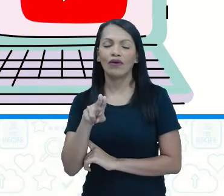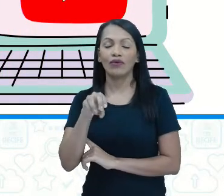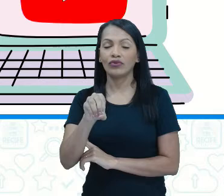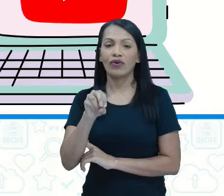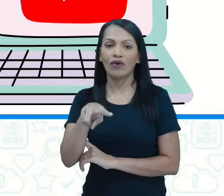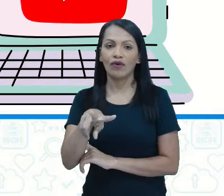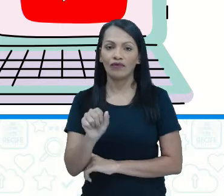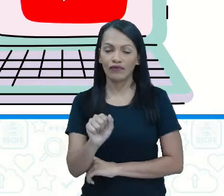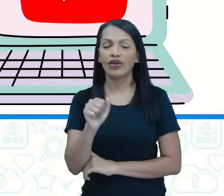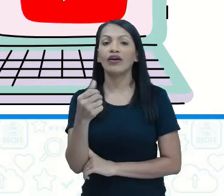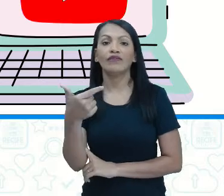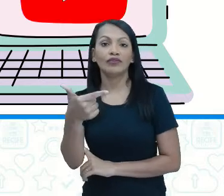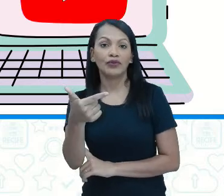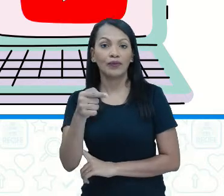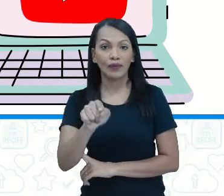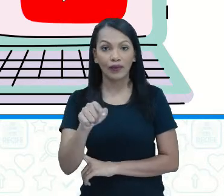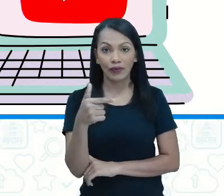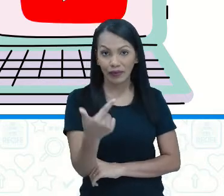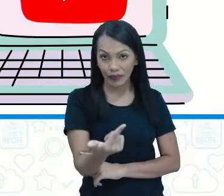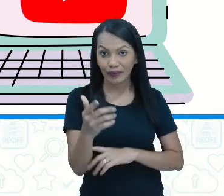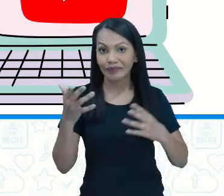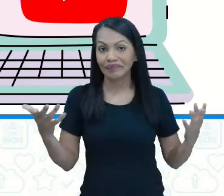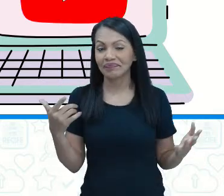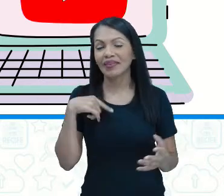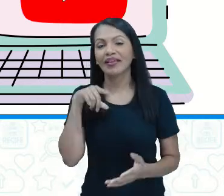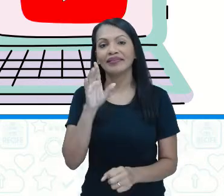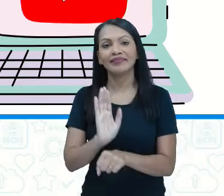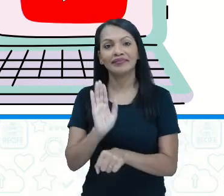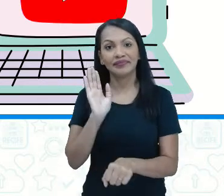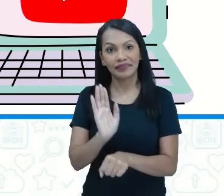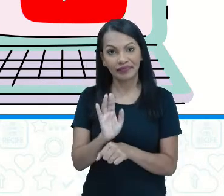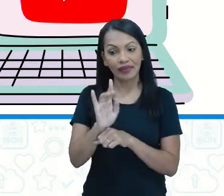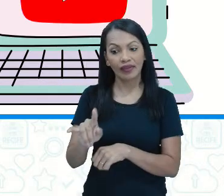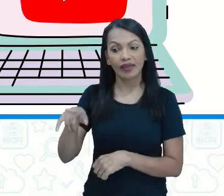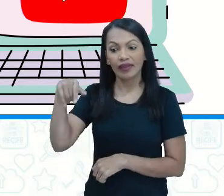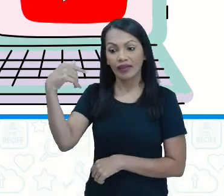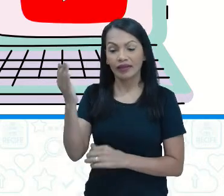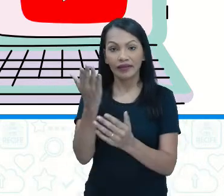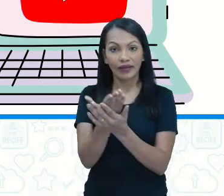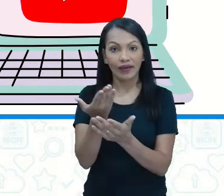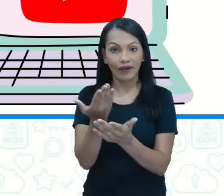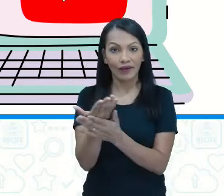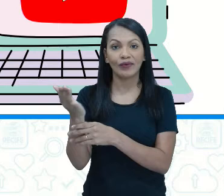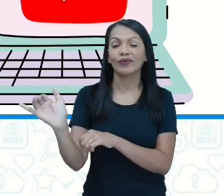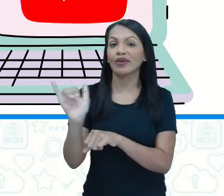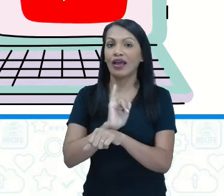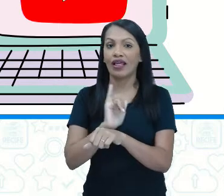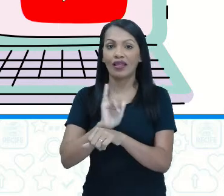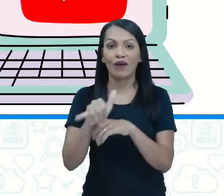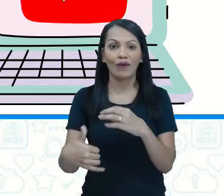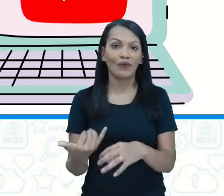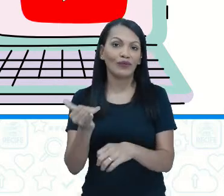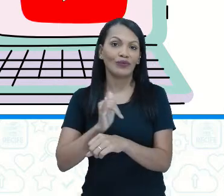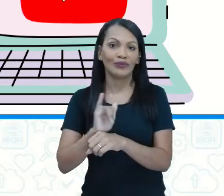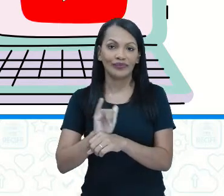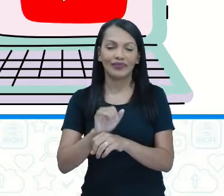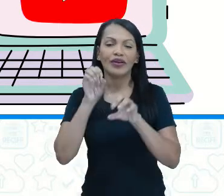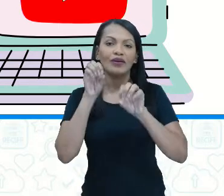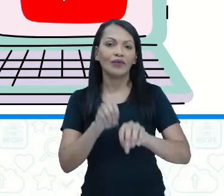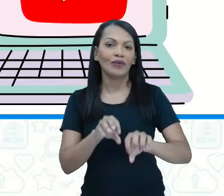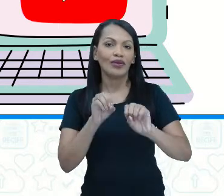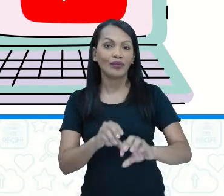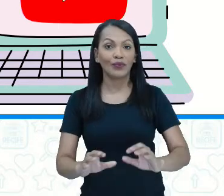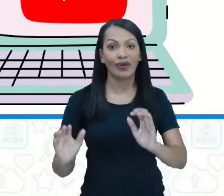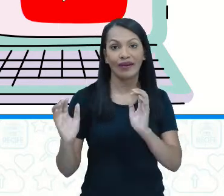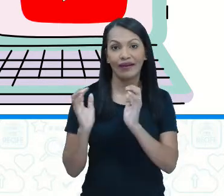22.2. À tarde tem a reprise e, posteriormente, esta aula está no canal do YouTube, no